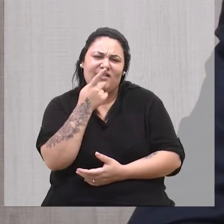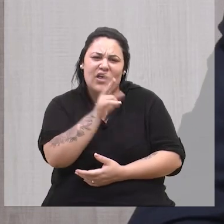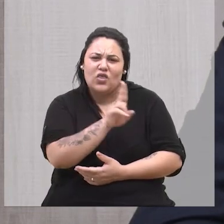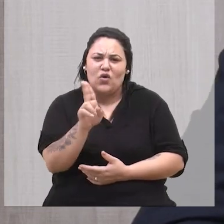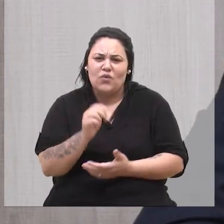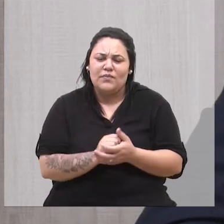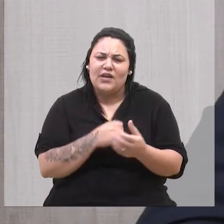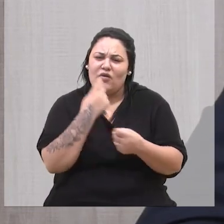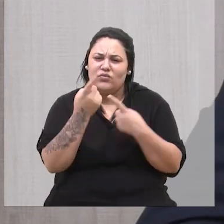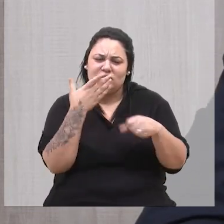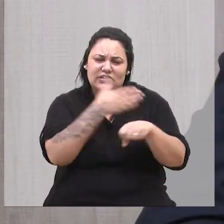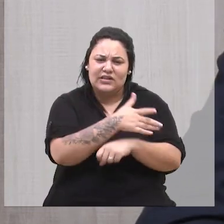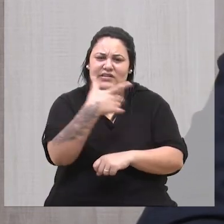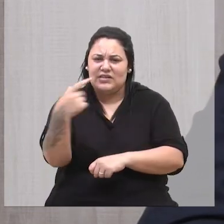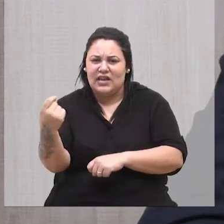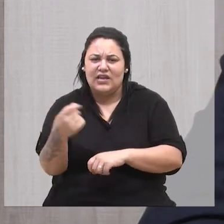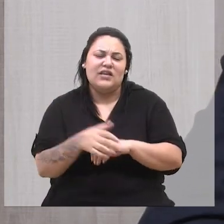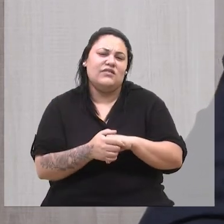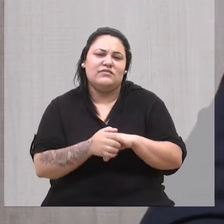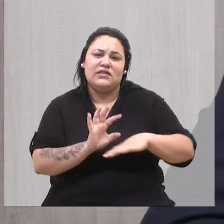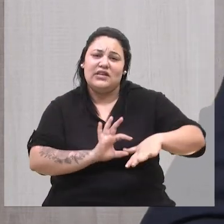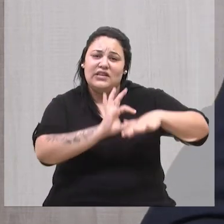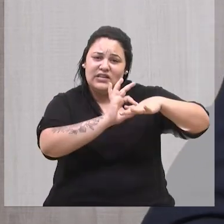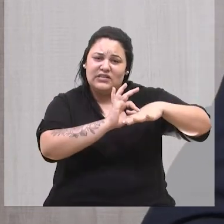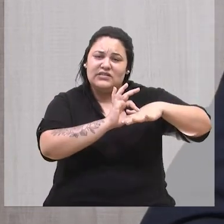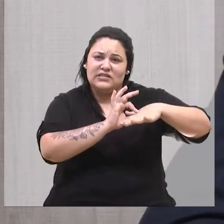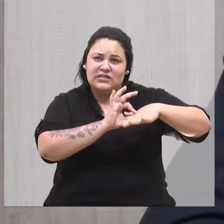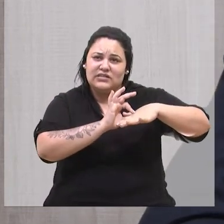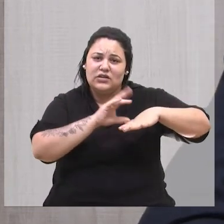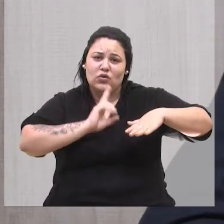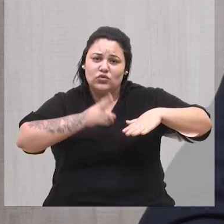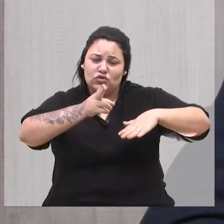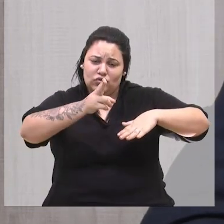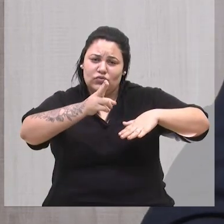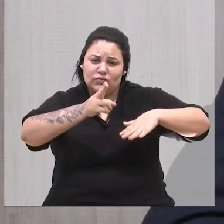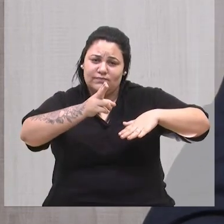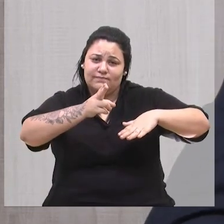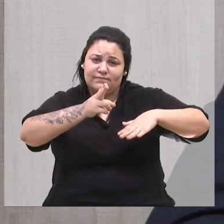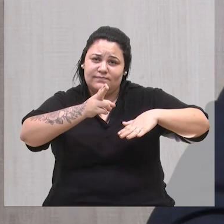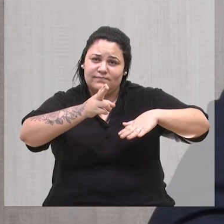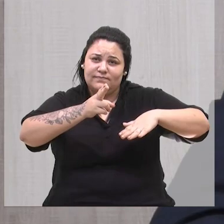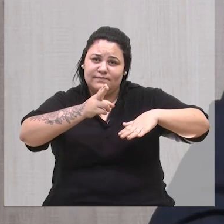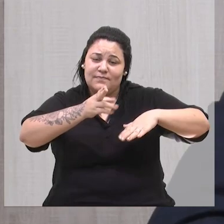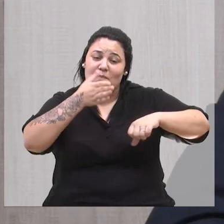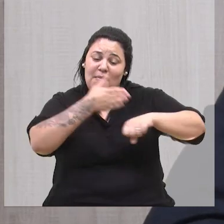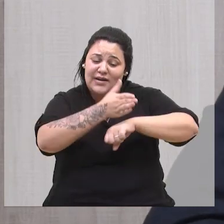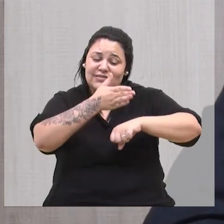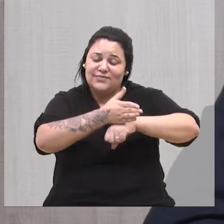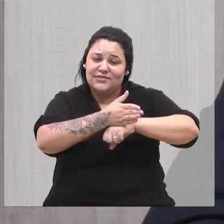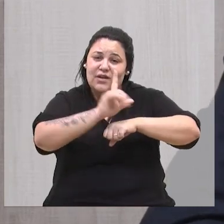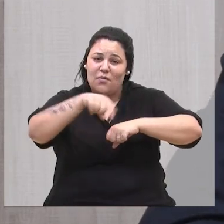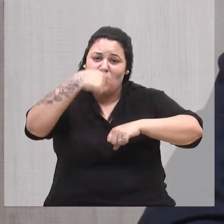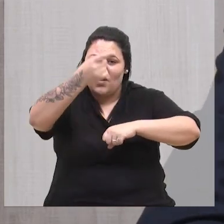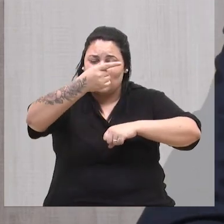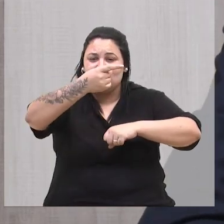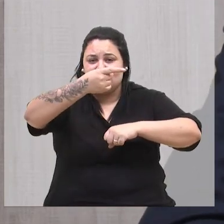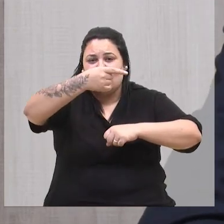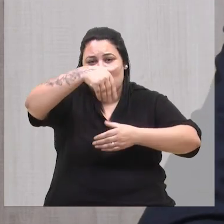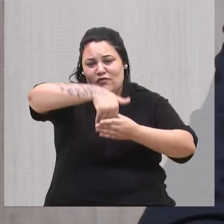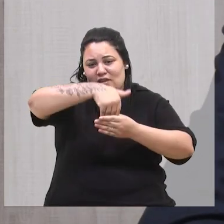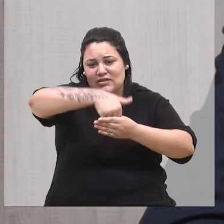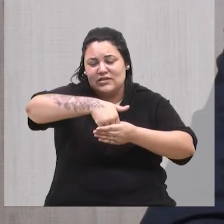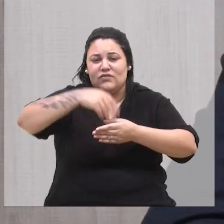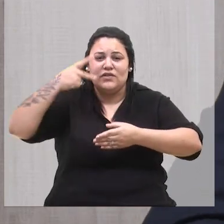algumas suplentes que já entraram e saíram, lideranças que devem concorrer aos mais diversos cargos aí, tanto